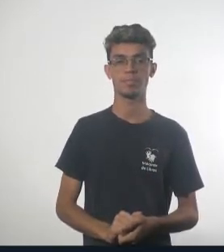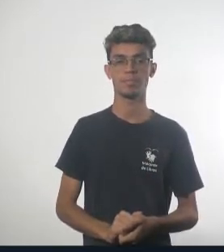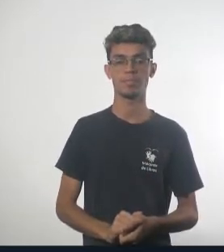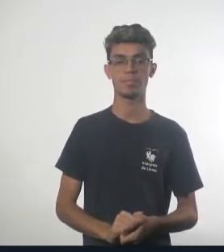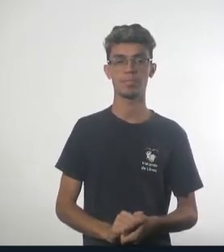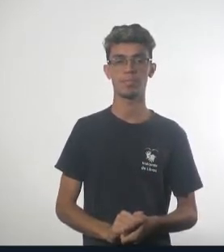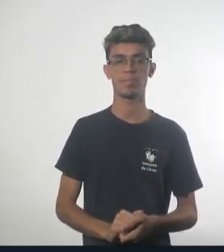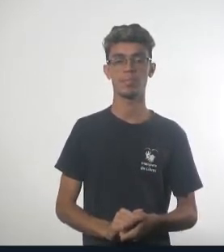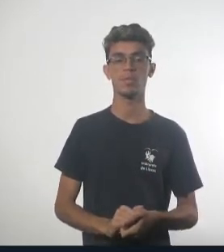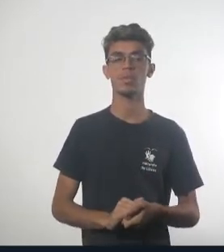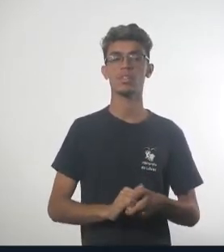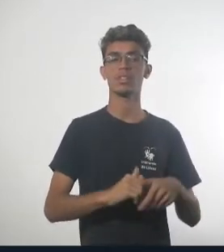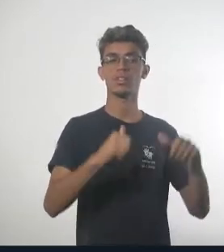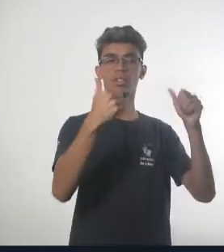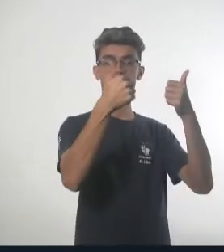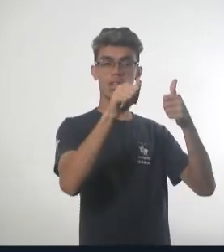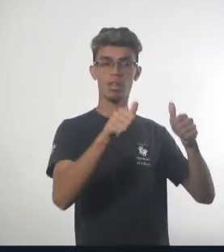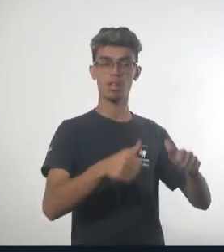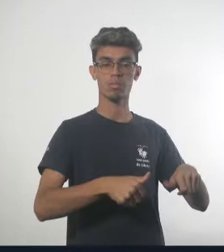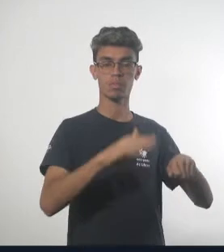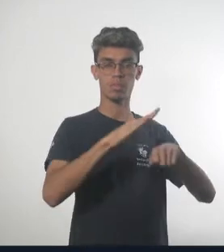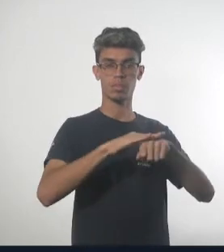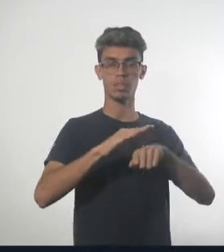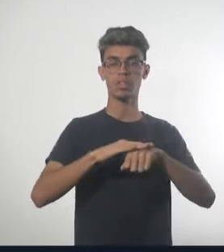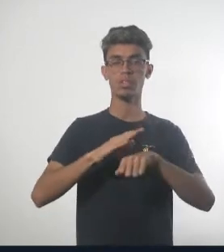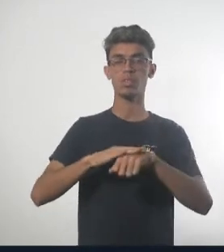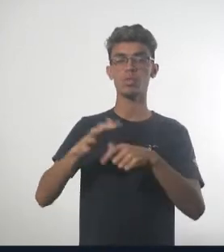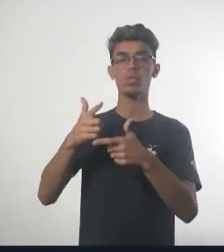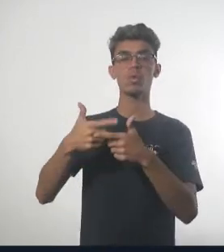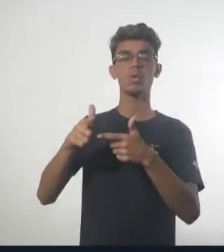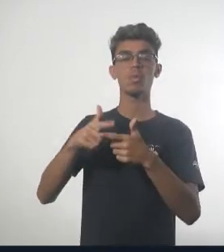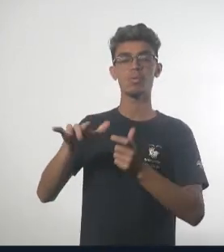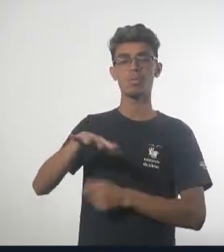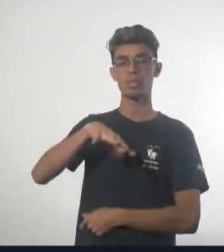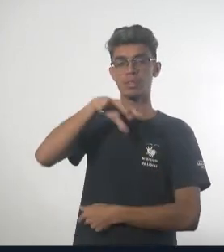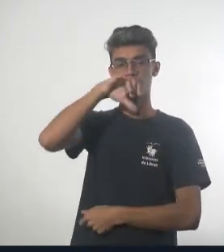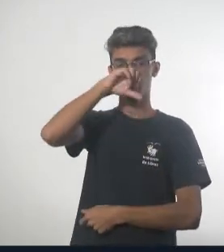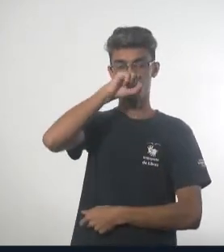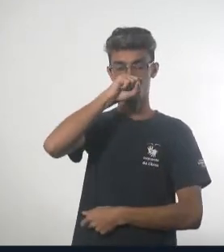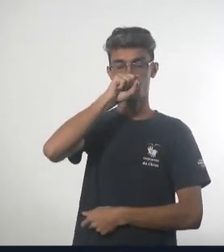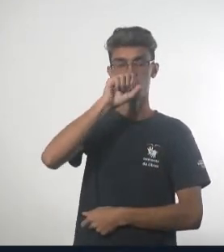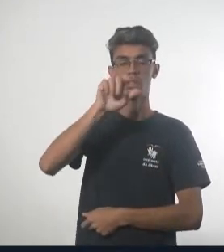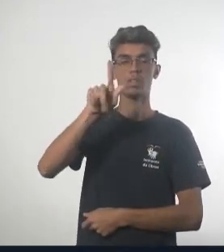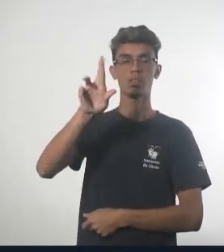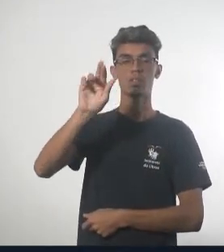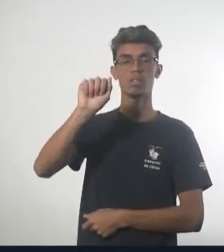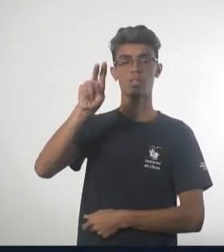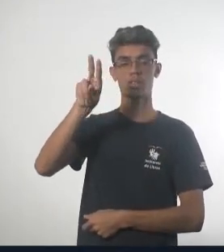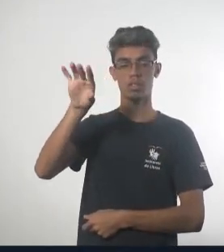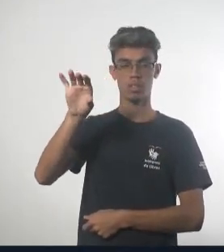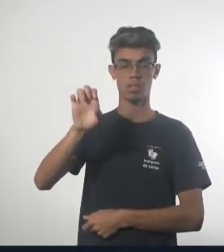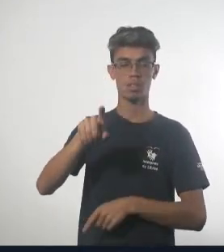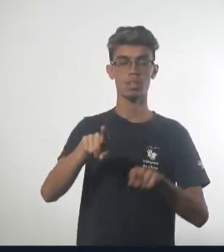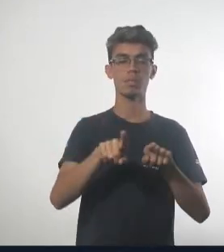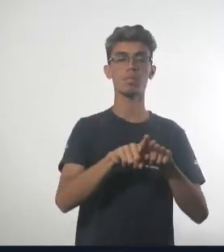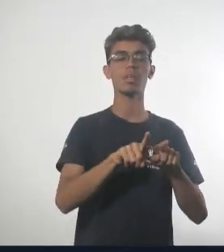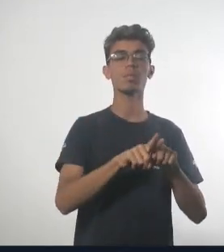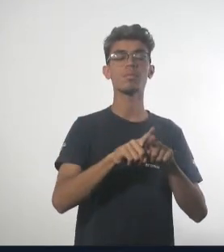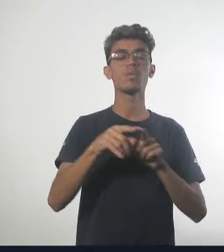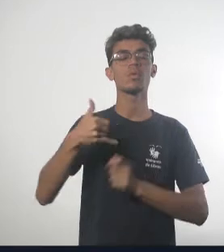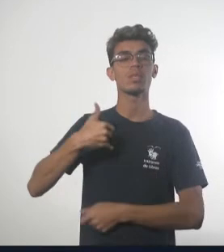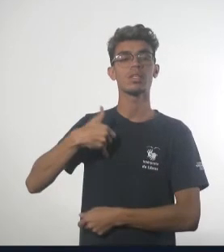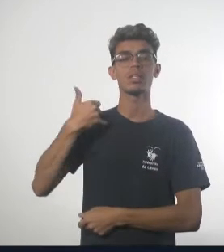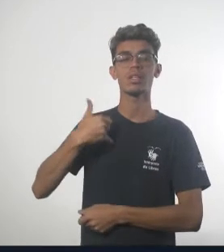Nós fizemos uma análise dos casos de síndrome respiratória aguda grave e síndrome respiratória aguda grave por Covid-19 por faixa